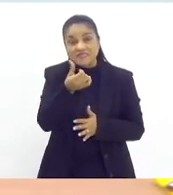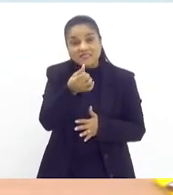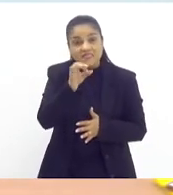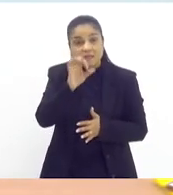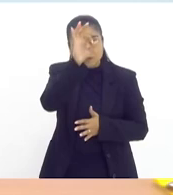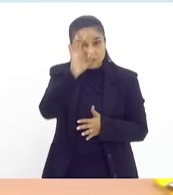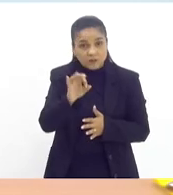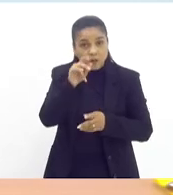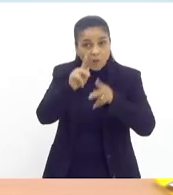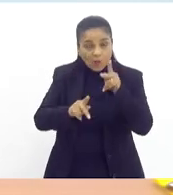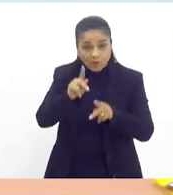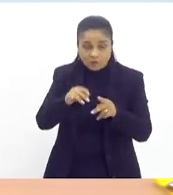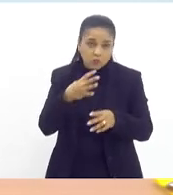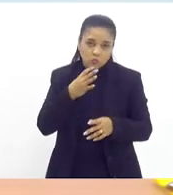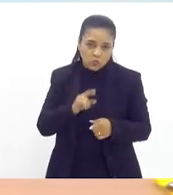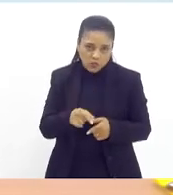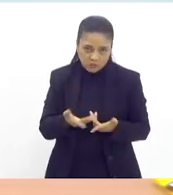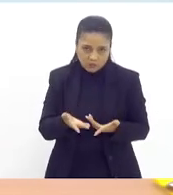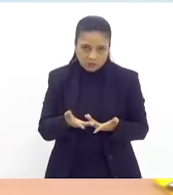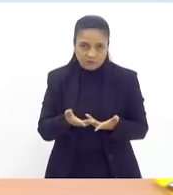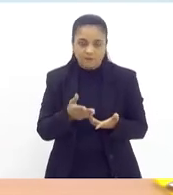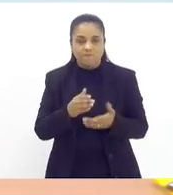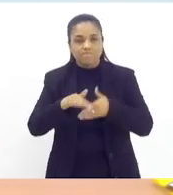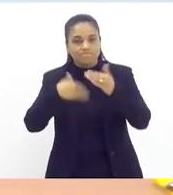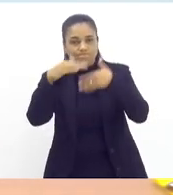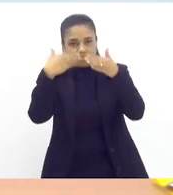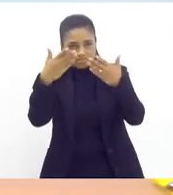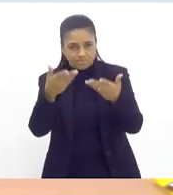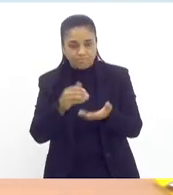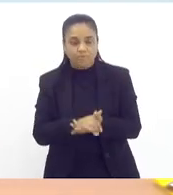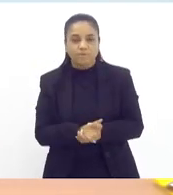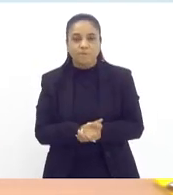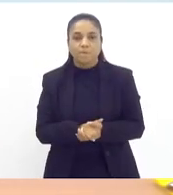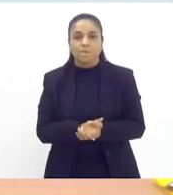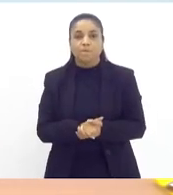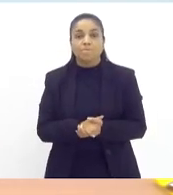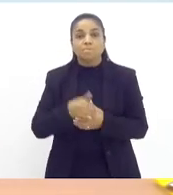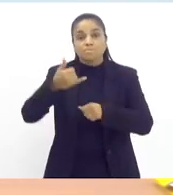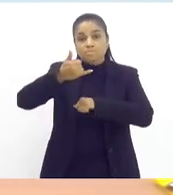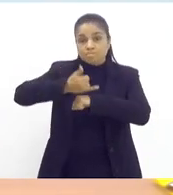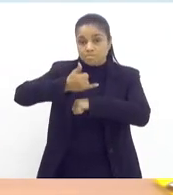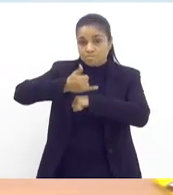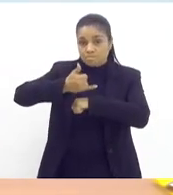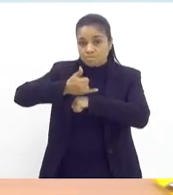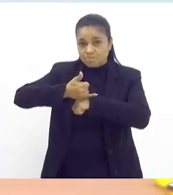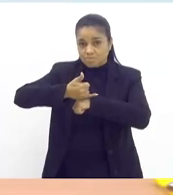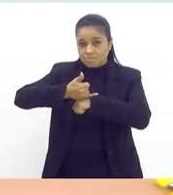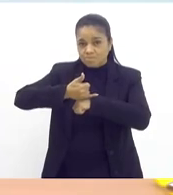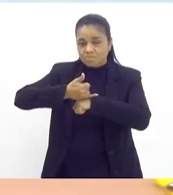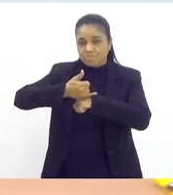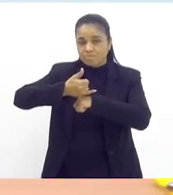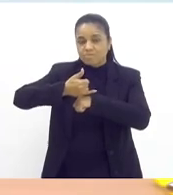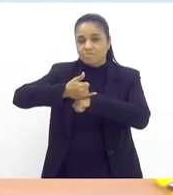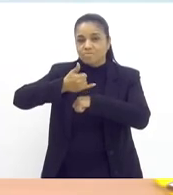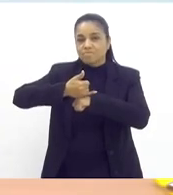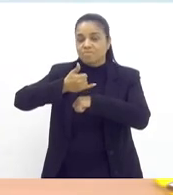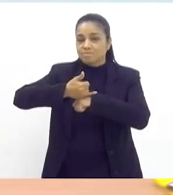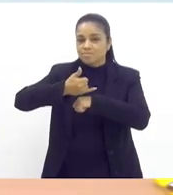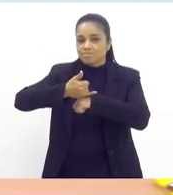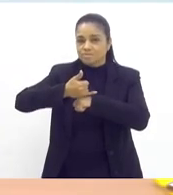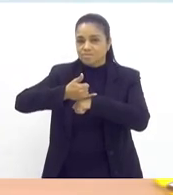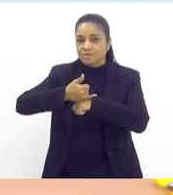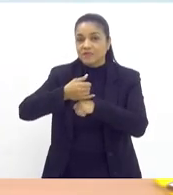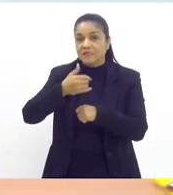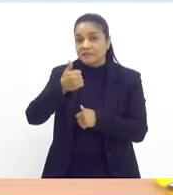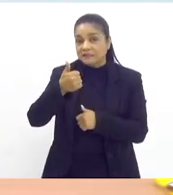efeito nenhum sobre o crescimento. Nenhum crescimento. Das capitais, vai falar, as capitais, não, das capitais,